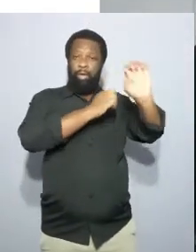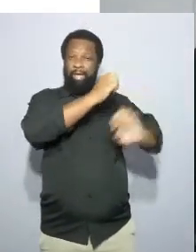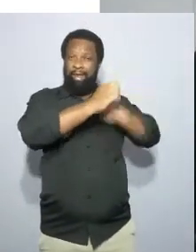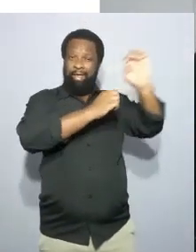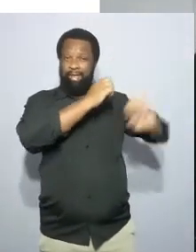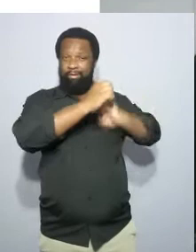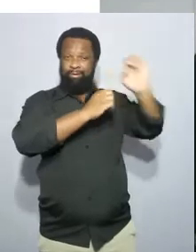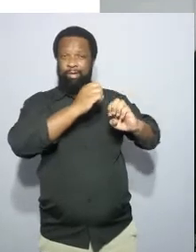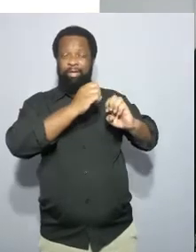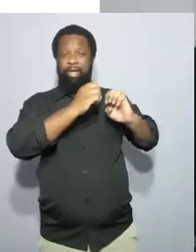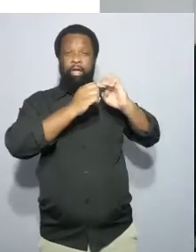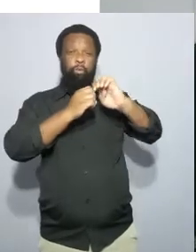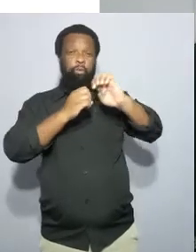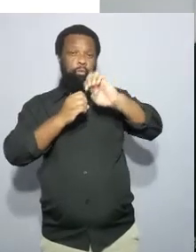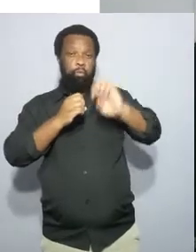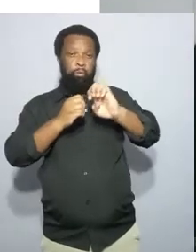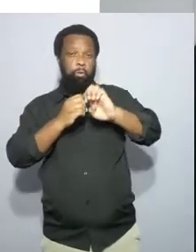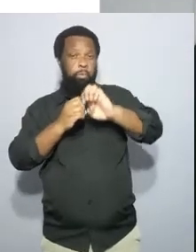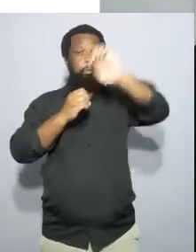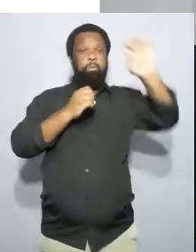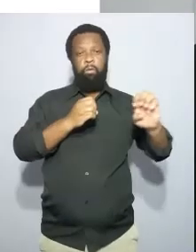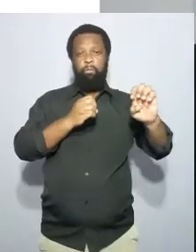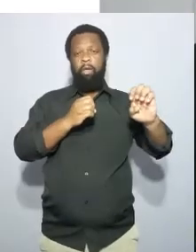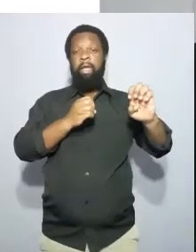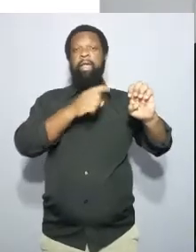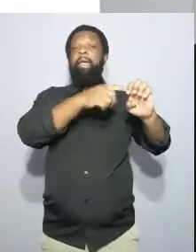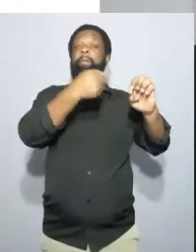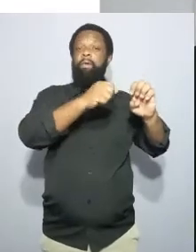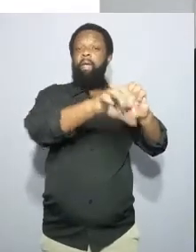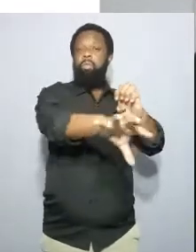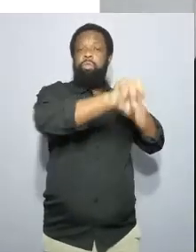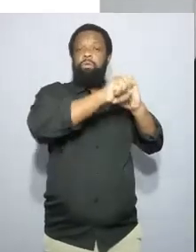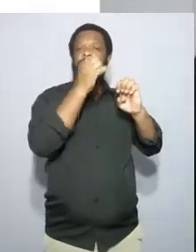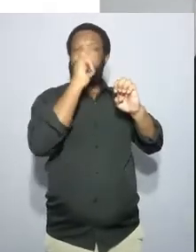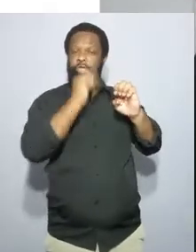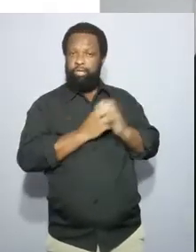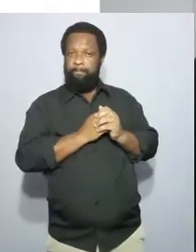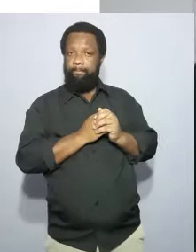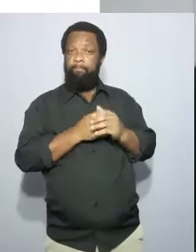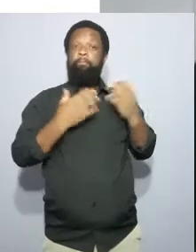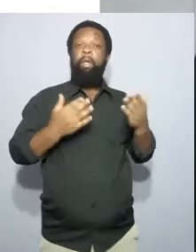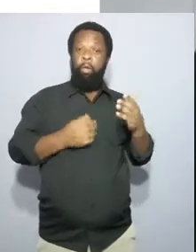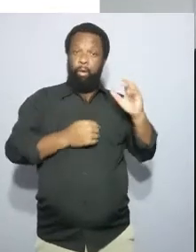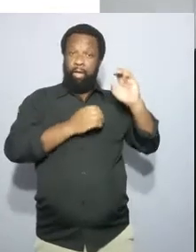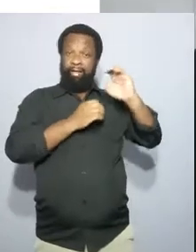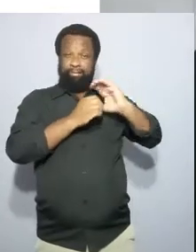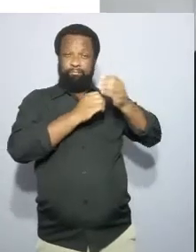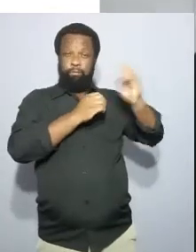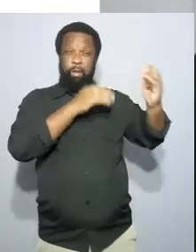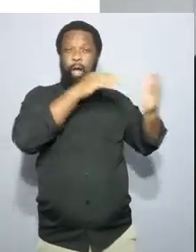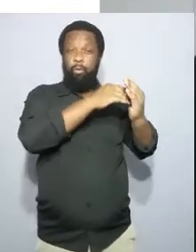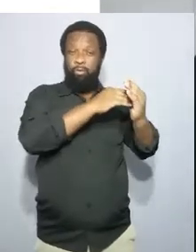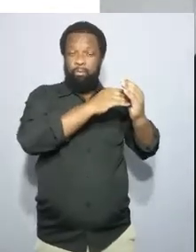quando ele se afasta do núcleo, ele precisa absorver a energia. Então, o elétron que está na última camada também,